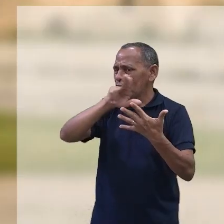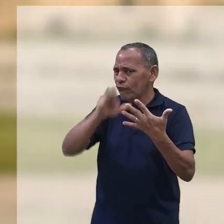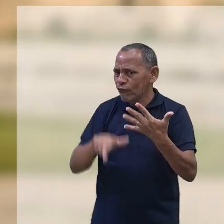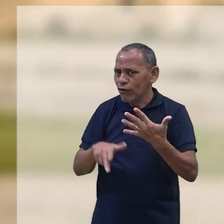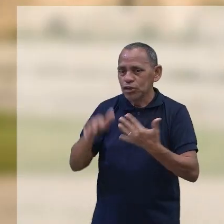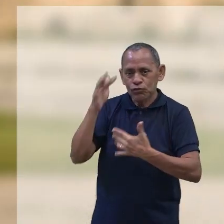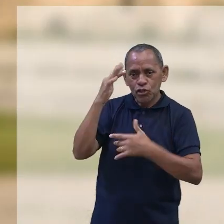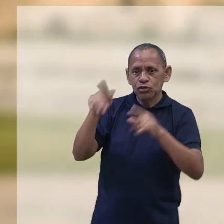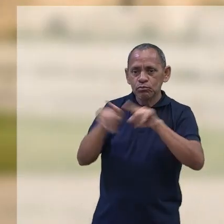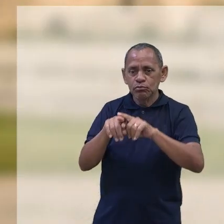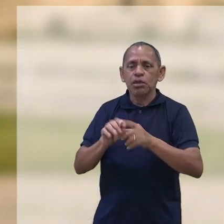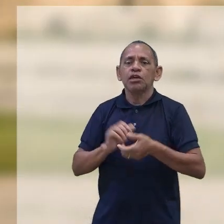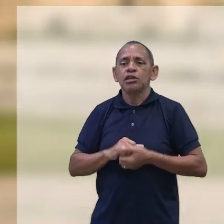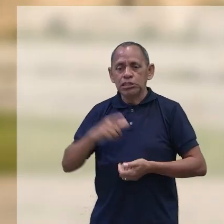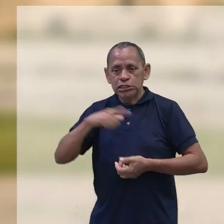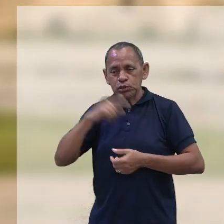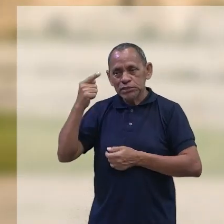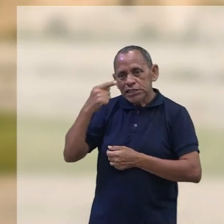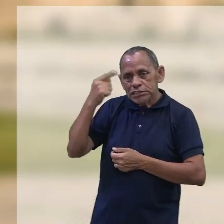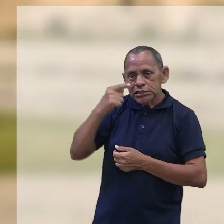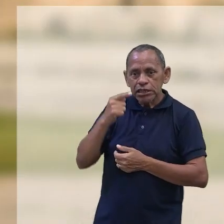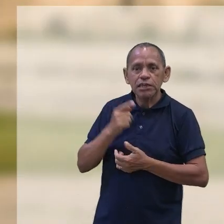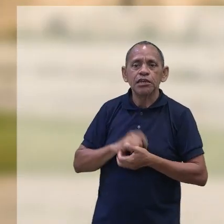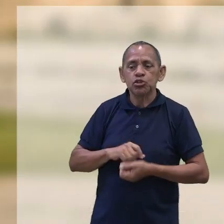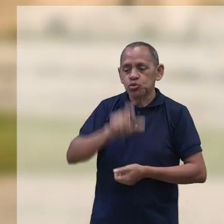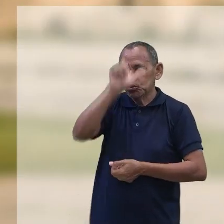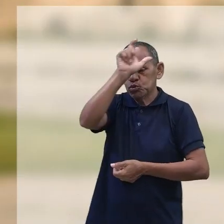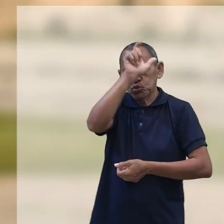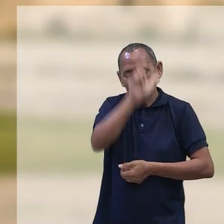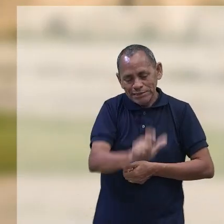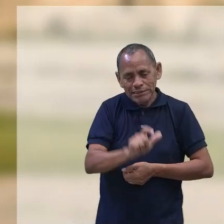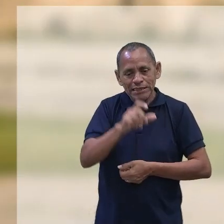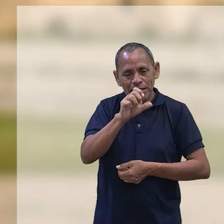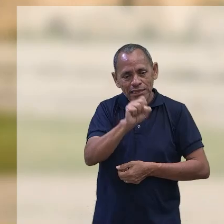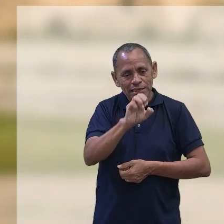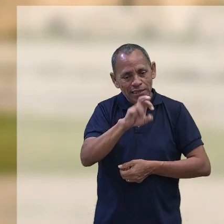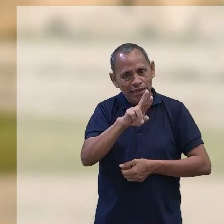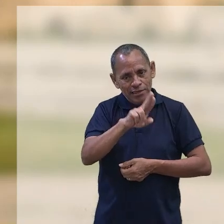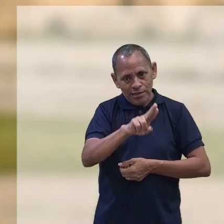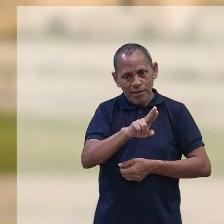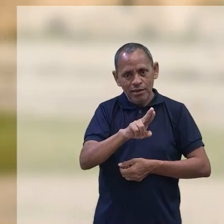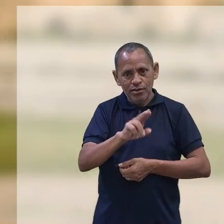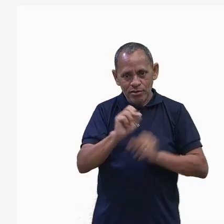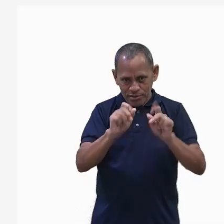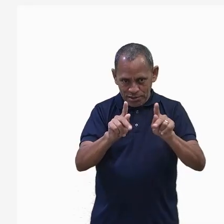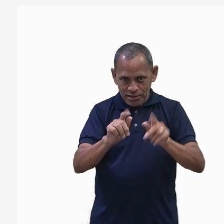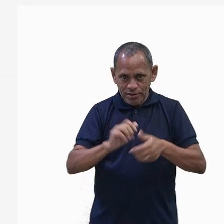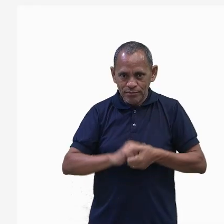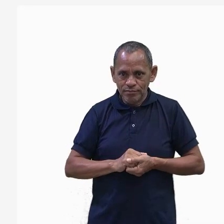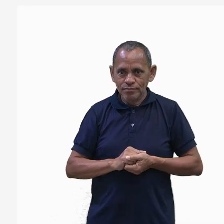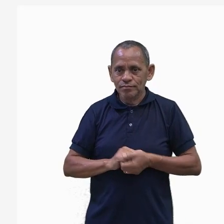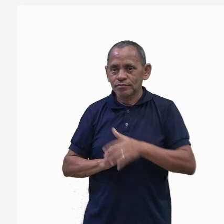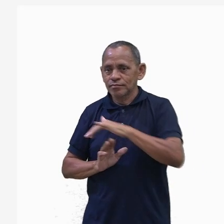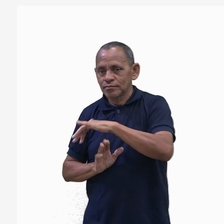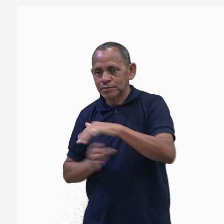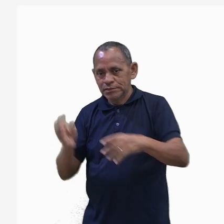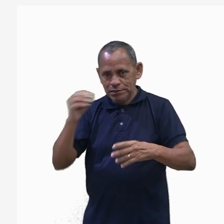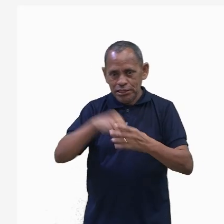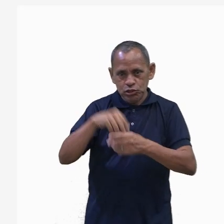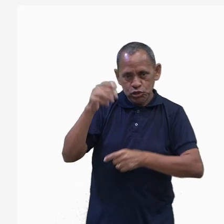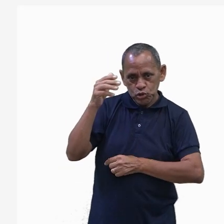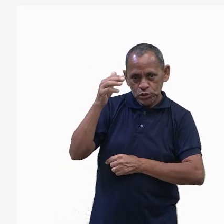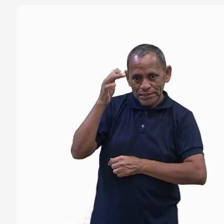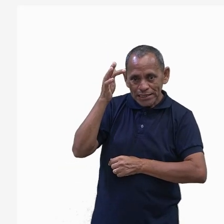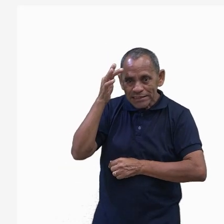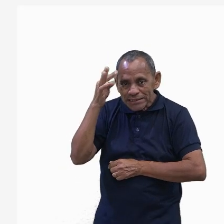essa ideia do ser em si, tá? A gente vai ver isso daí, tá bom? Então, olha só, dentro desse pensamento,